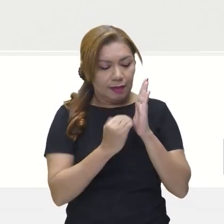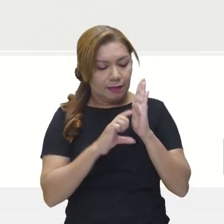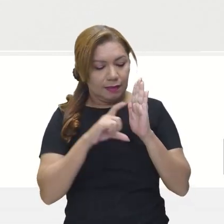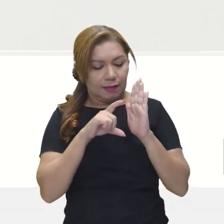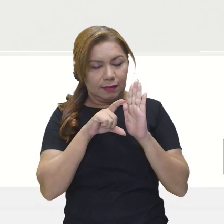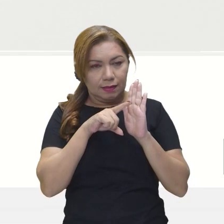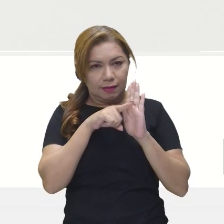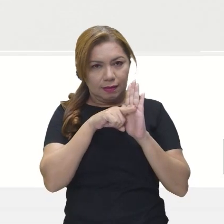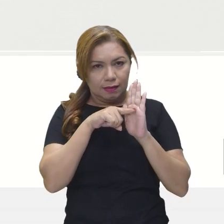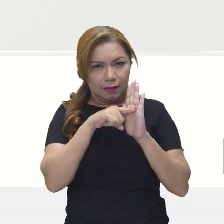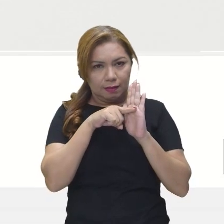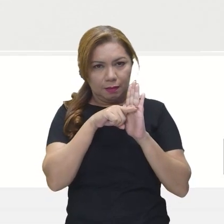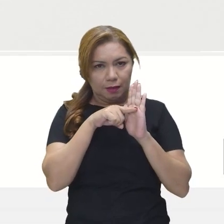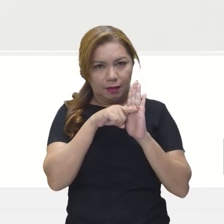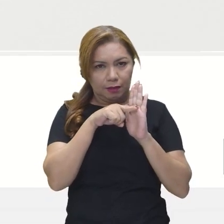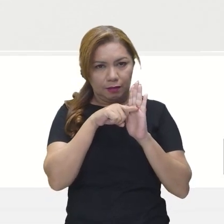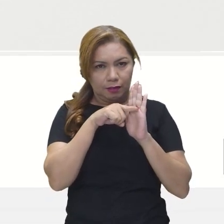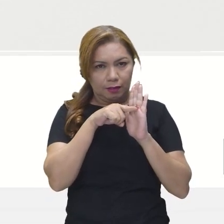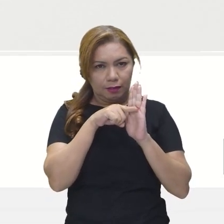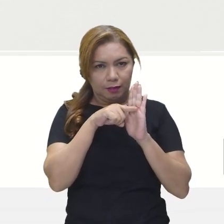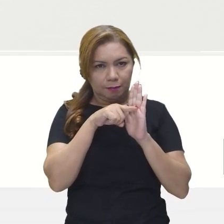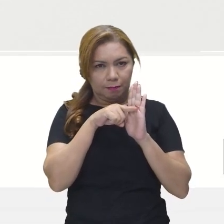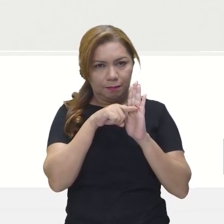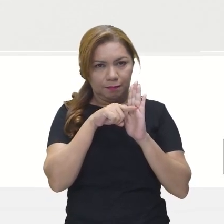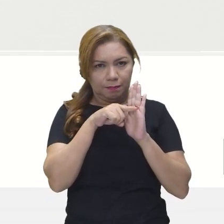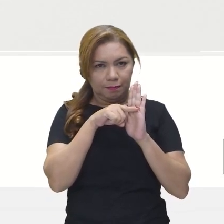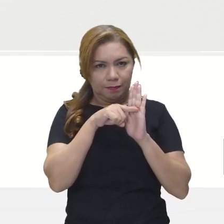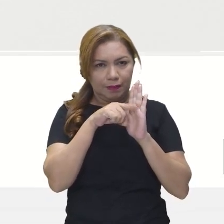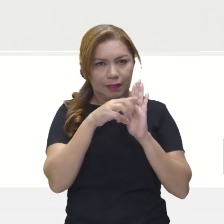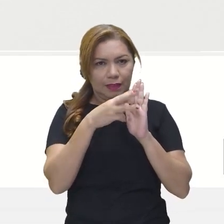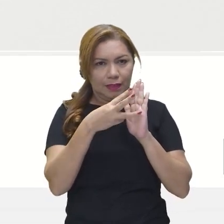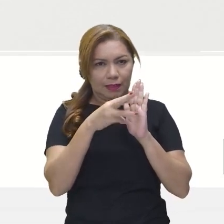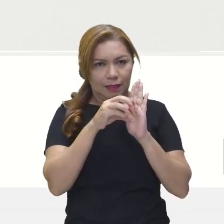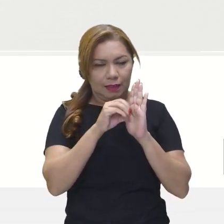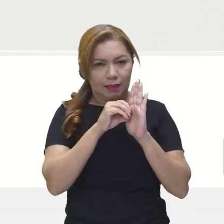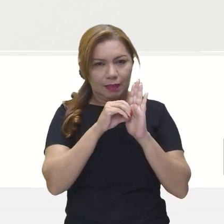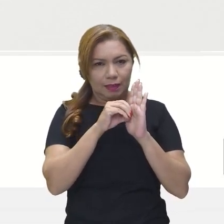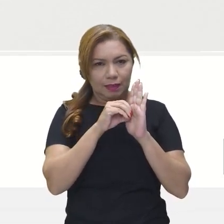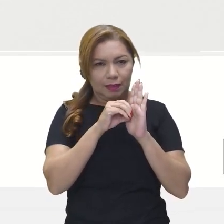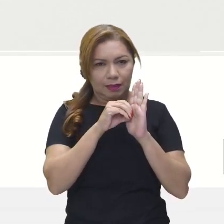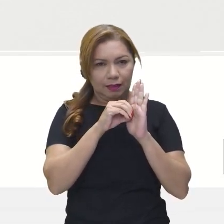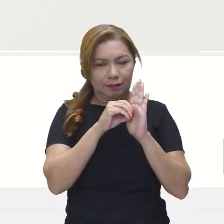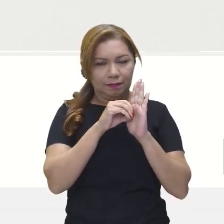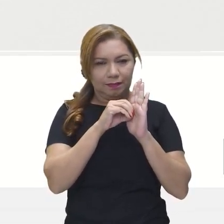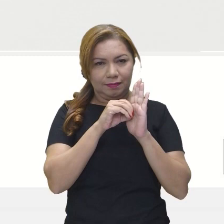Que é isso, rapaz? Olha a Glaucia. Tá vendo como é que tá o negócio?